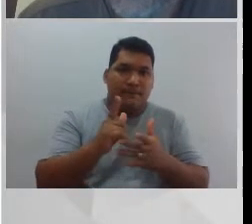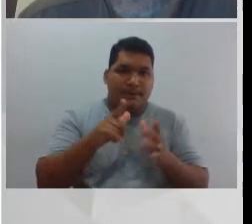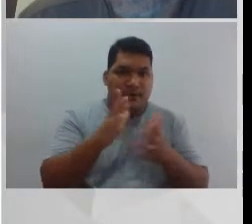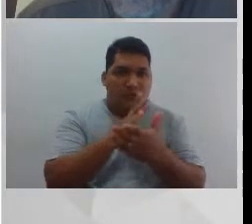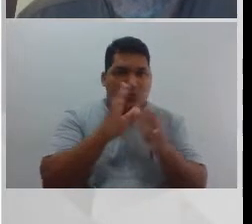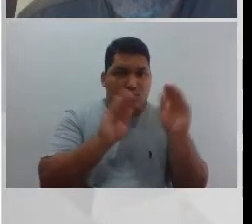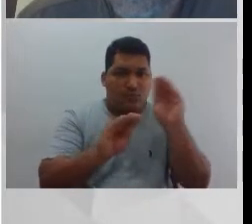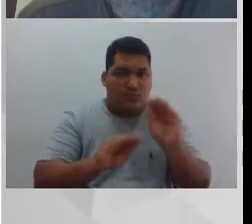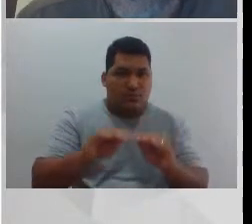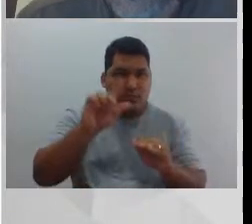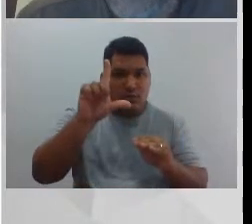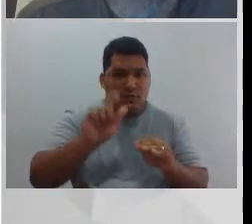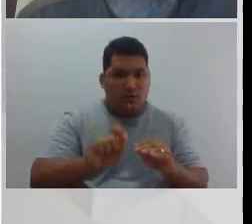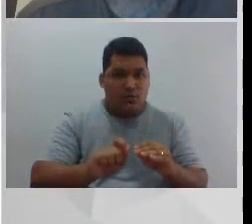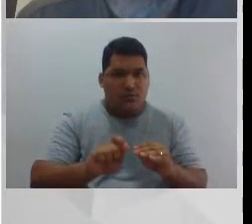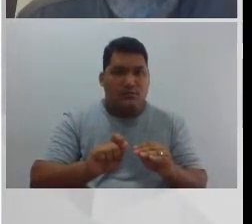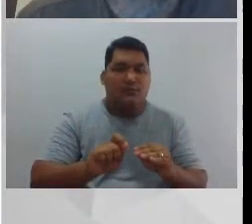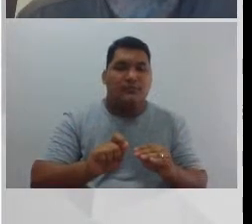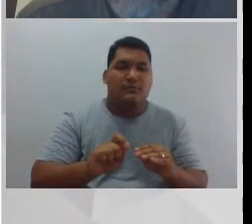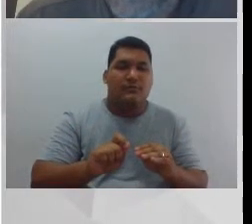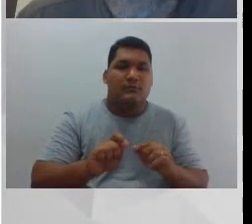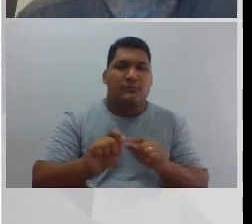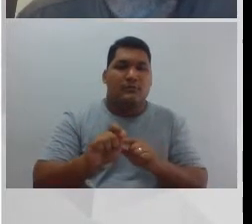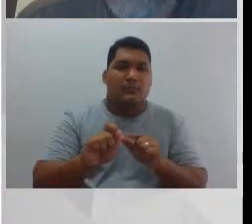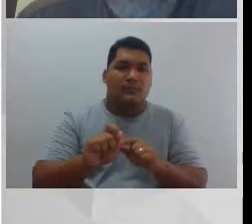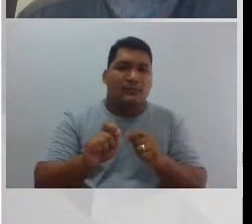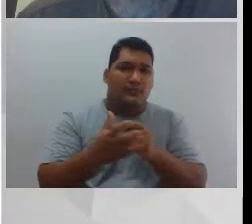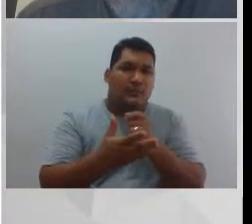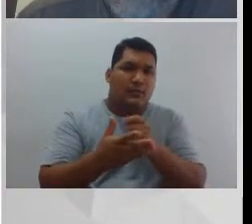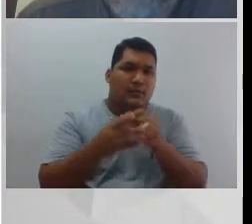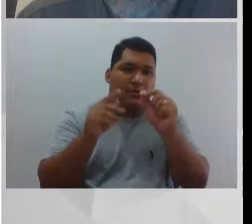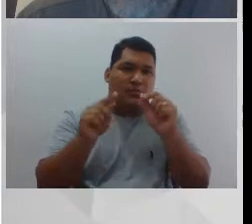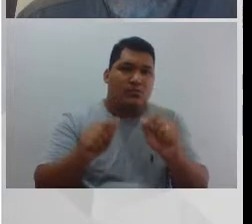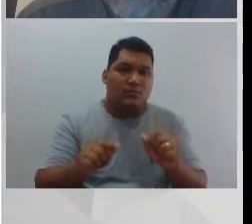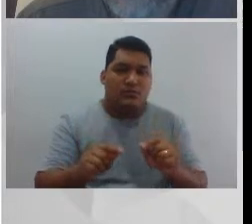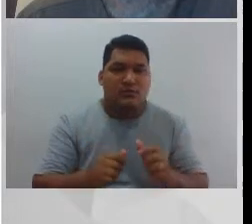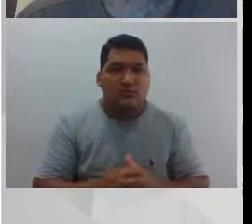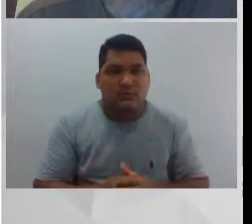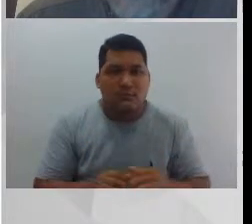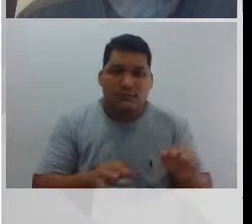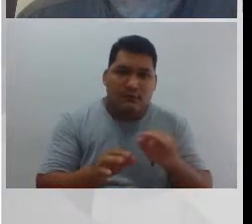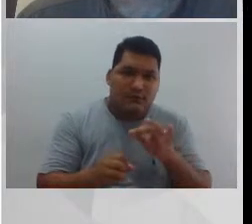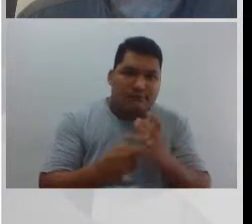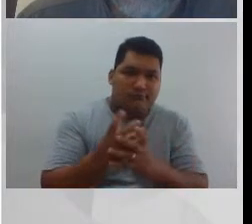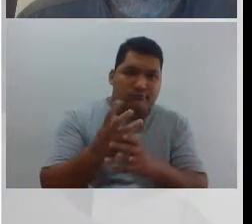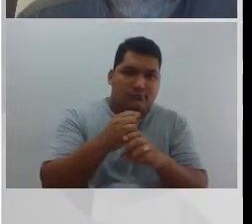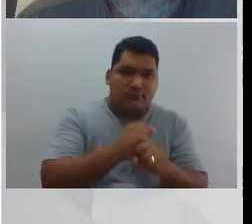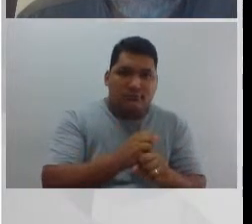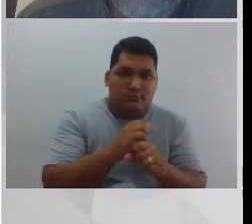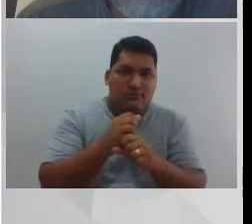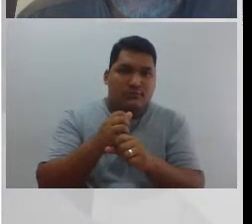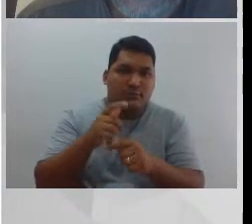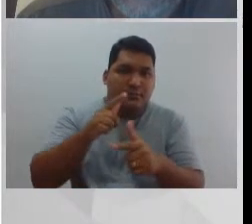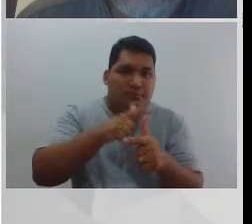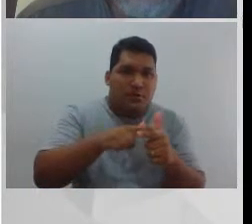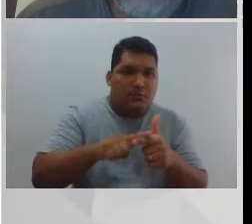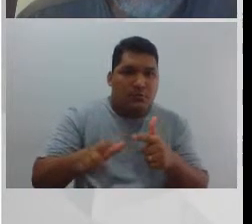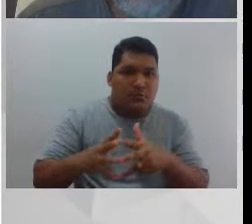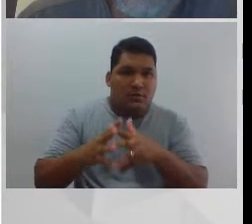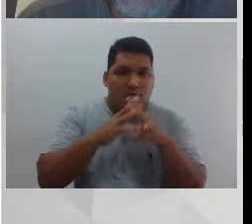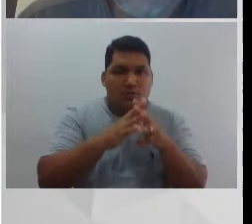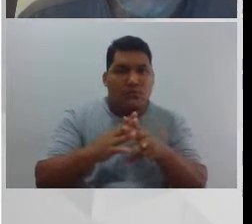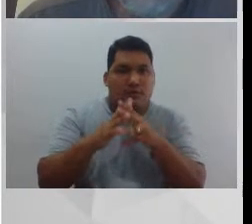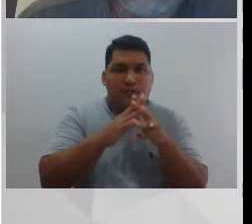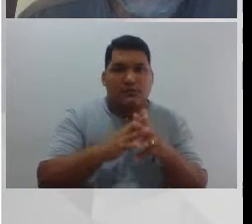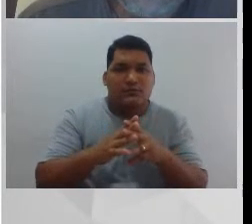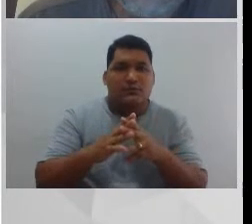evolutivos. Basicamente servem para resolver problemas complexos de otimização.